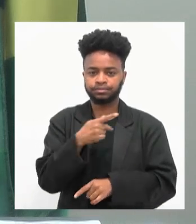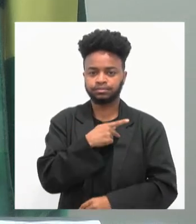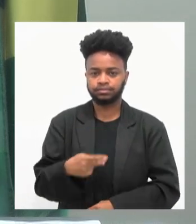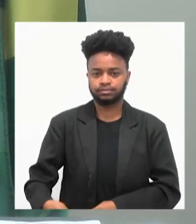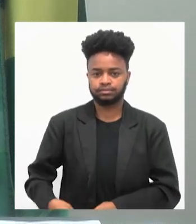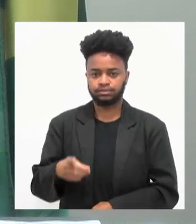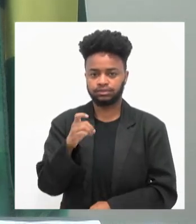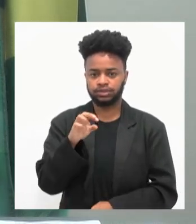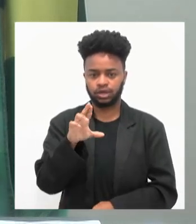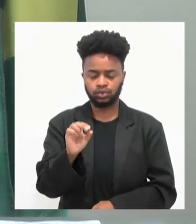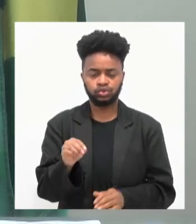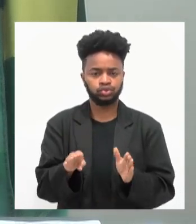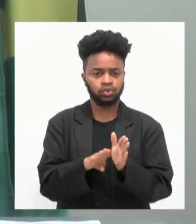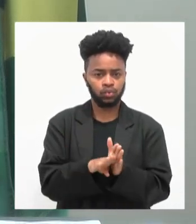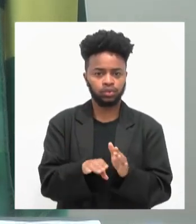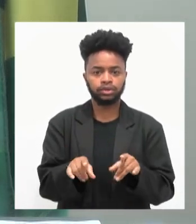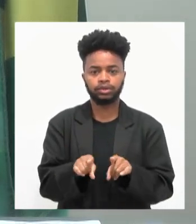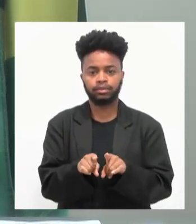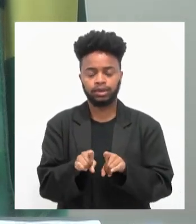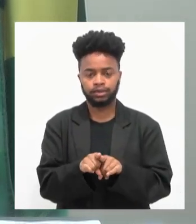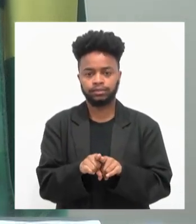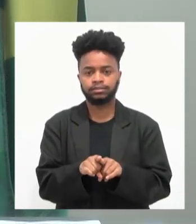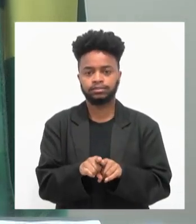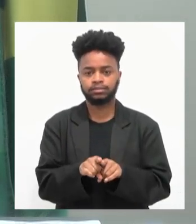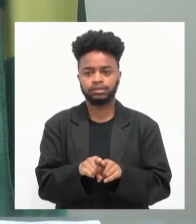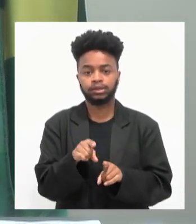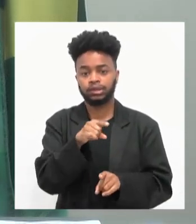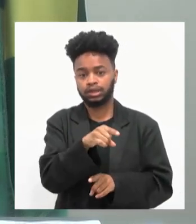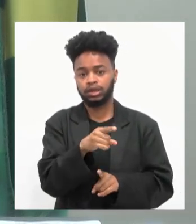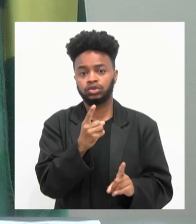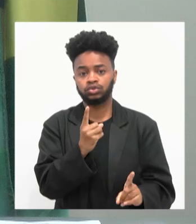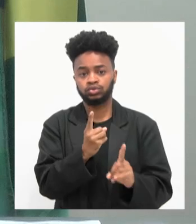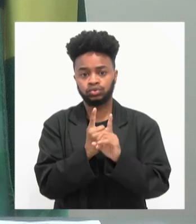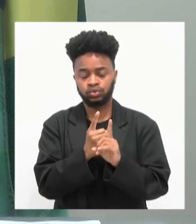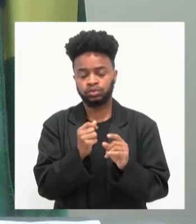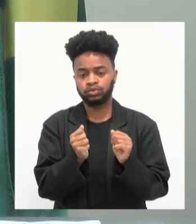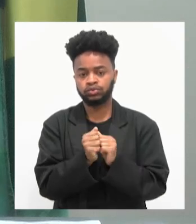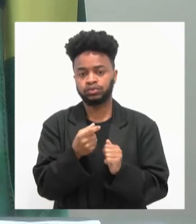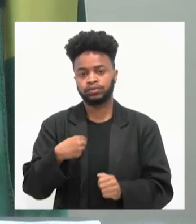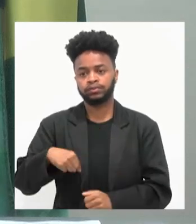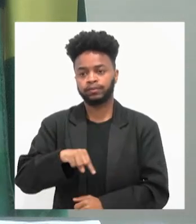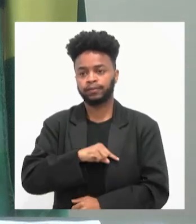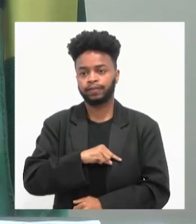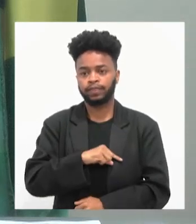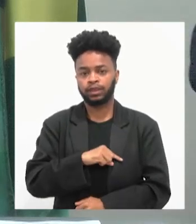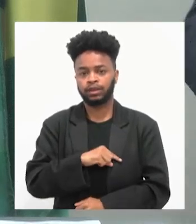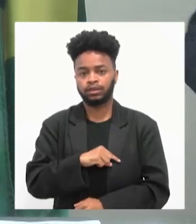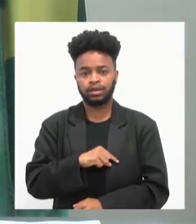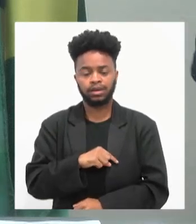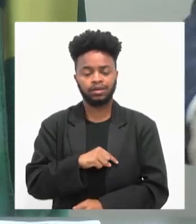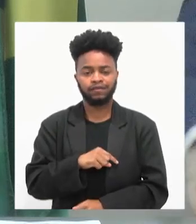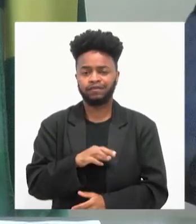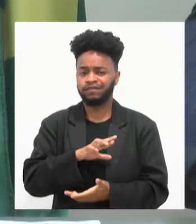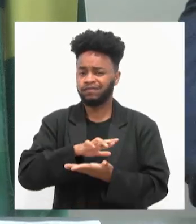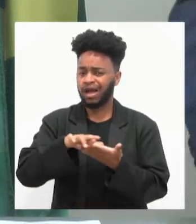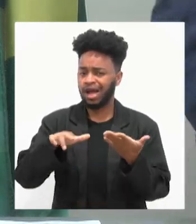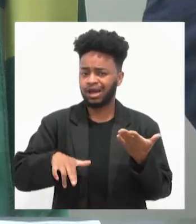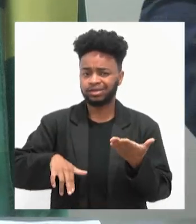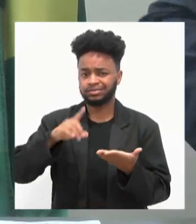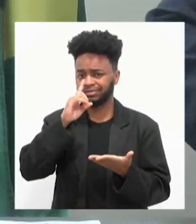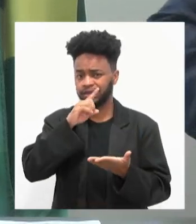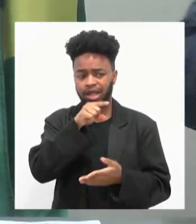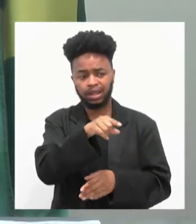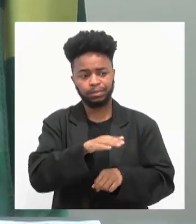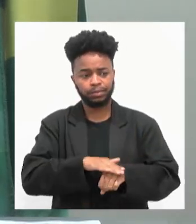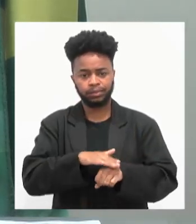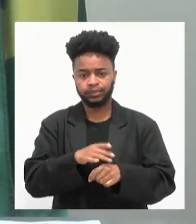lá, muito solícita. Ela identificou junto a gente as tais irregularidades, mas muitas irregularidades. Ela mesmo